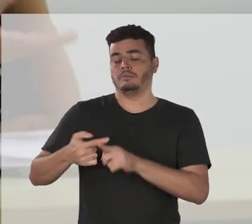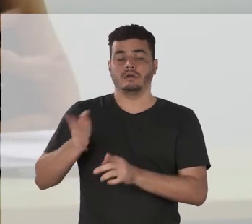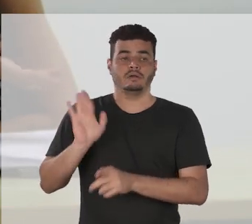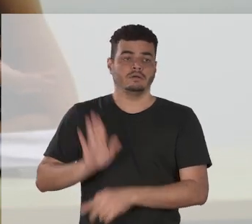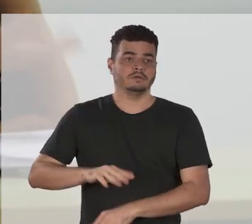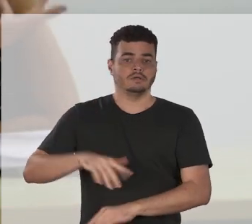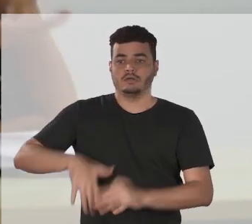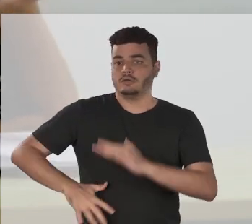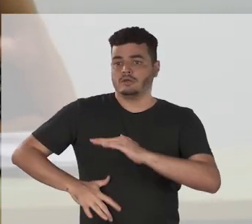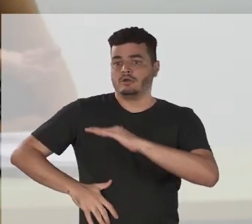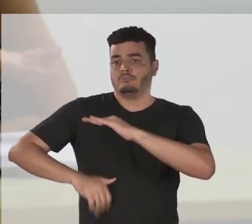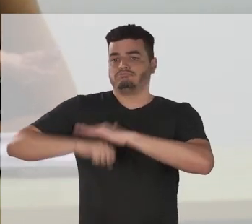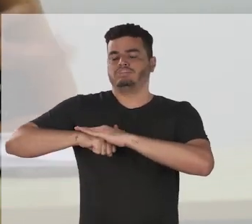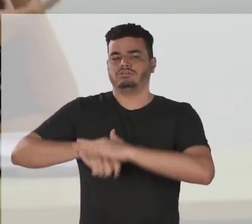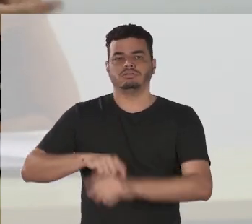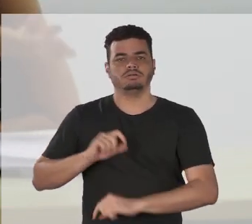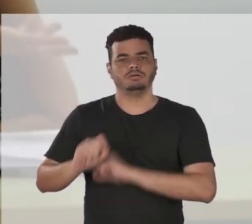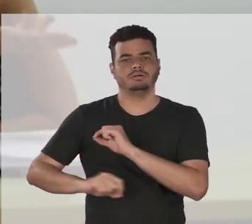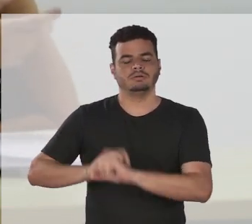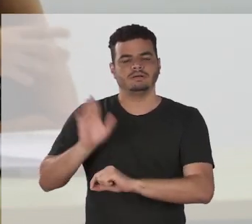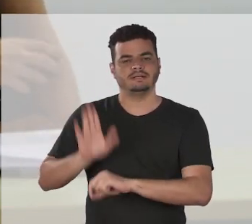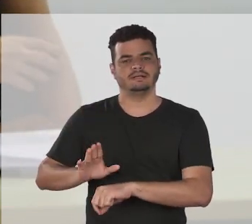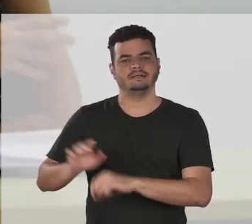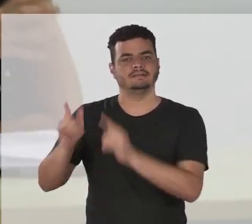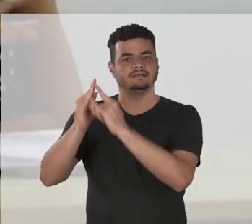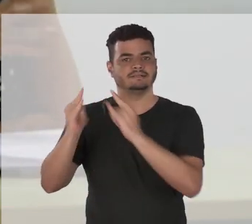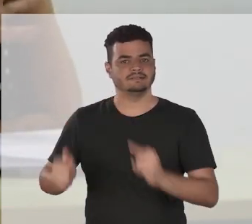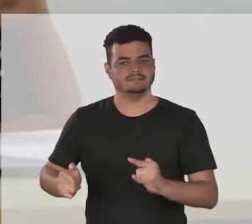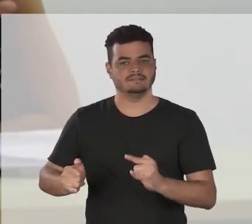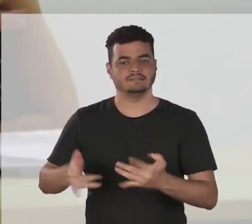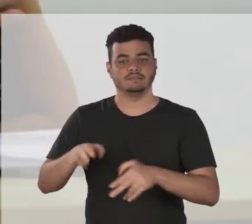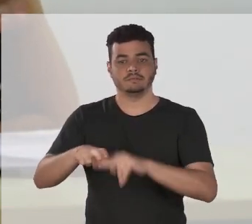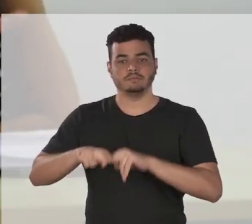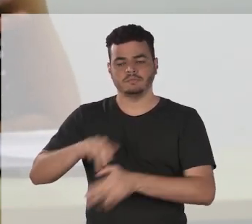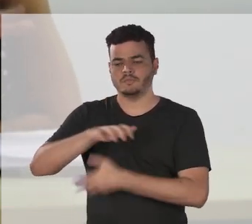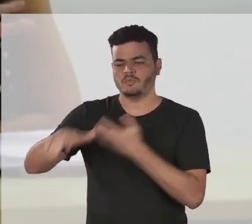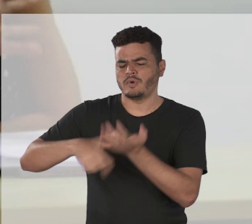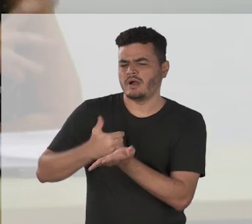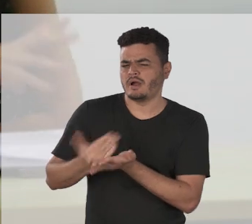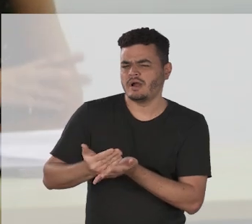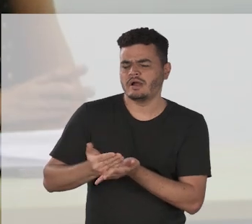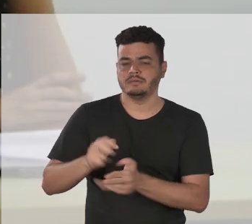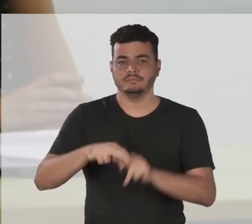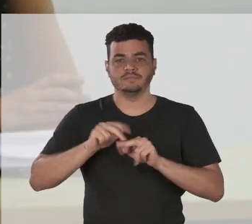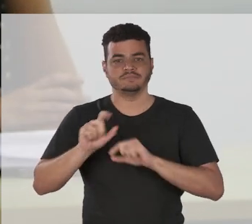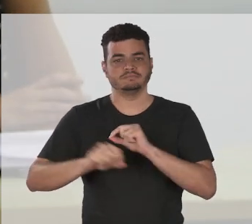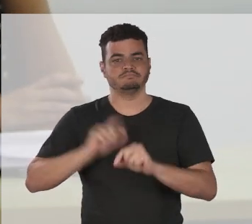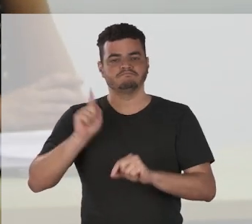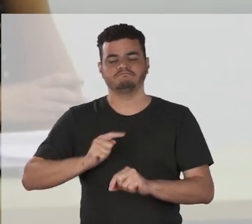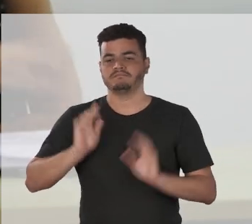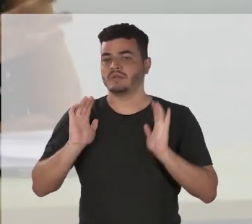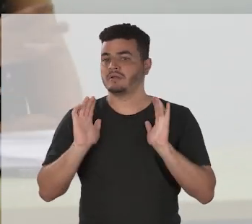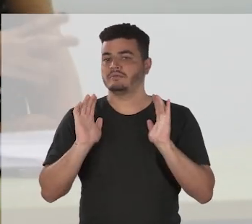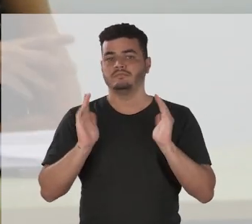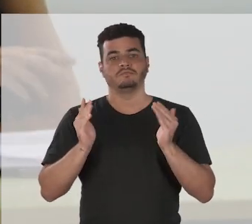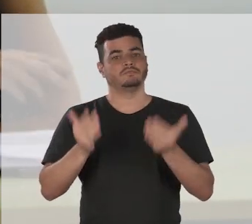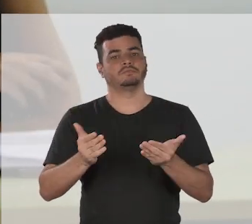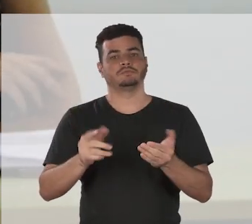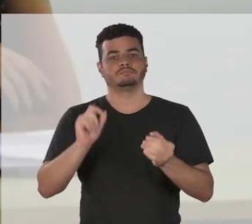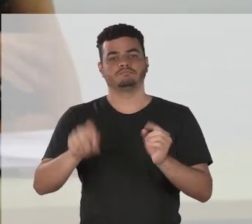está cansado de estar no circo e faz uma revolução, uma greve. Então, isso foi um dos pontos para que a